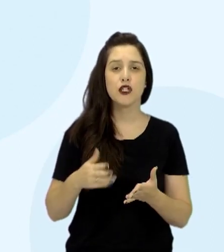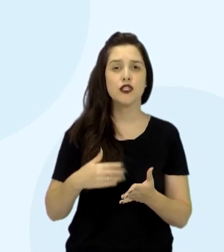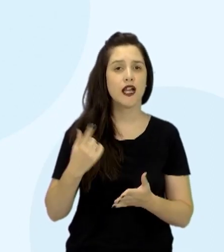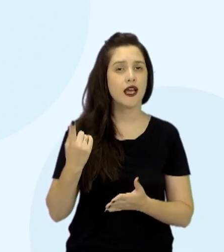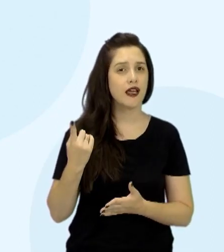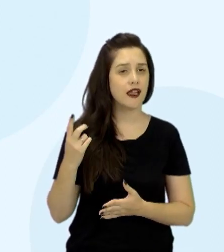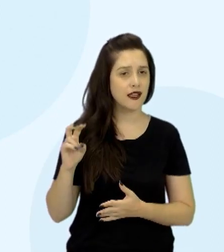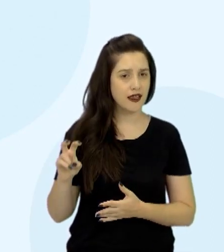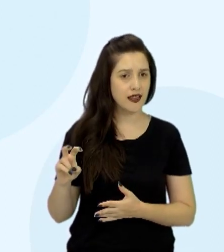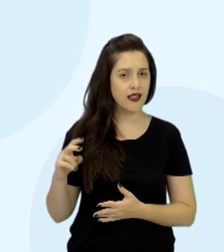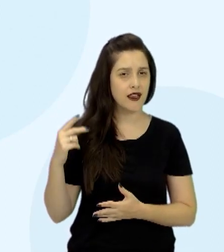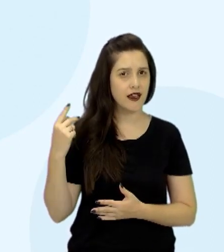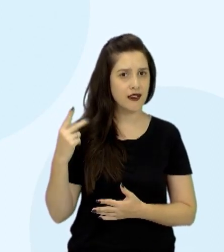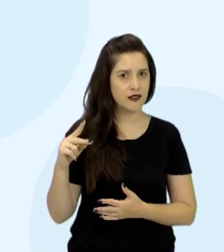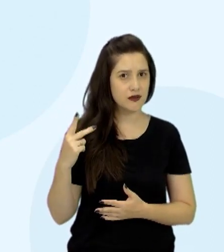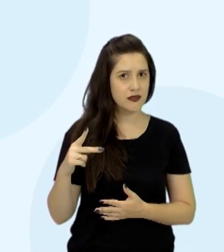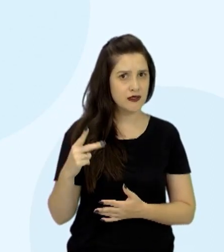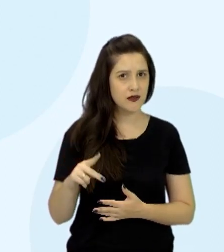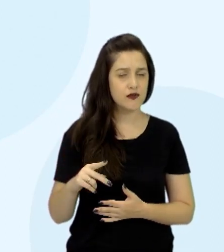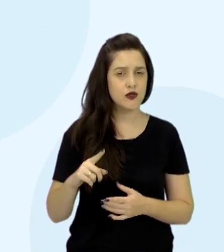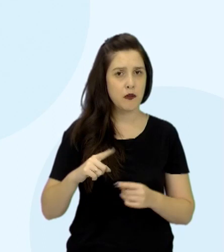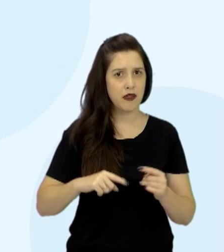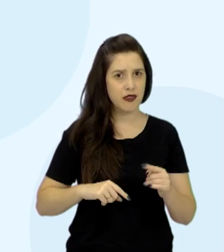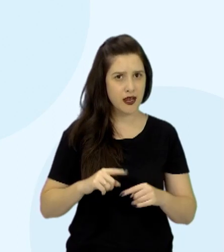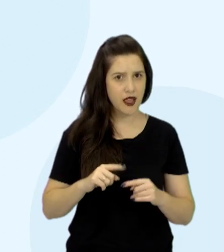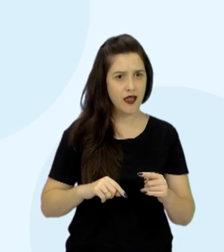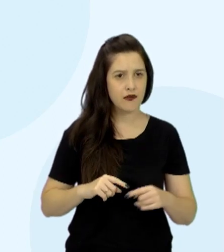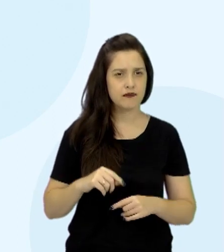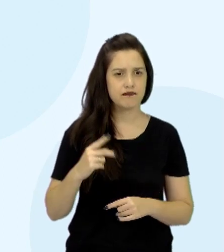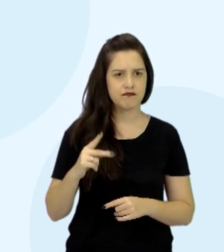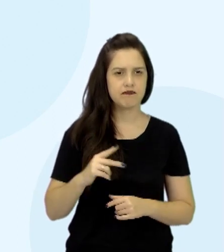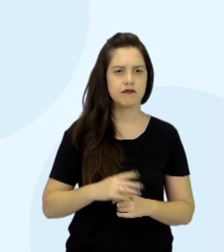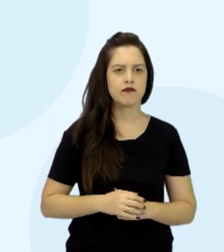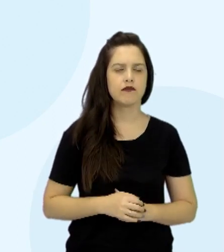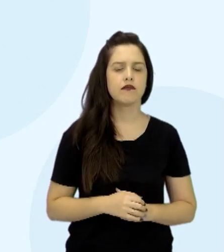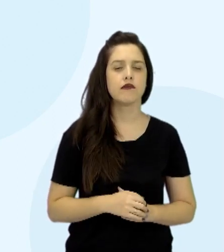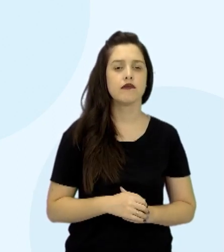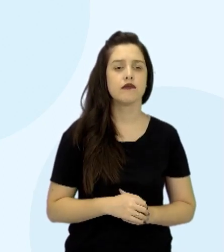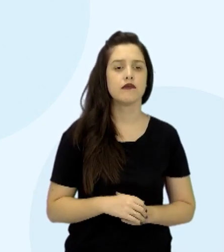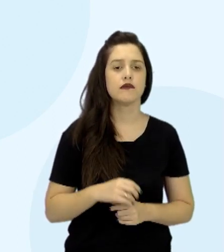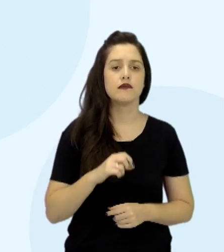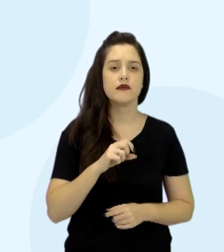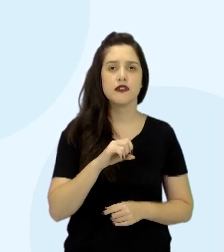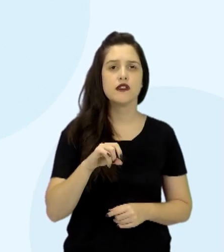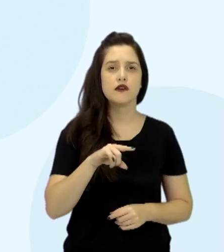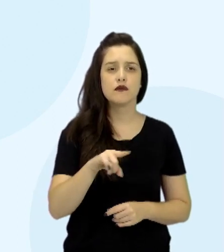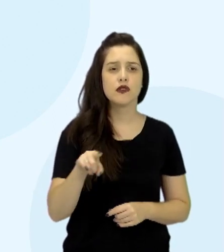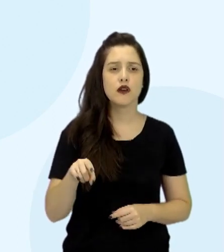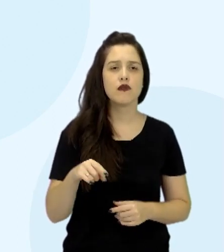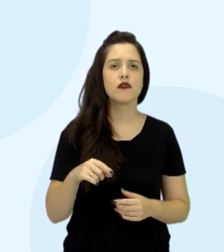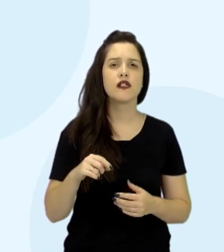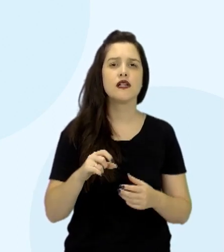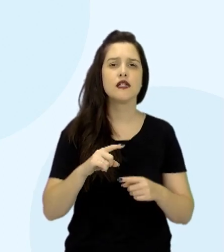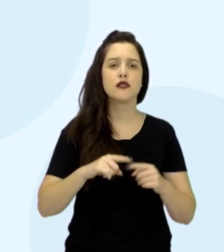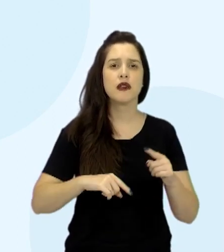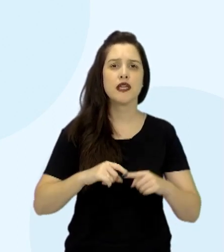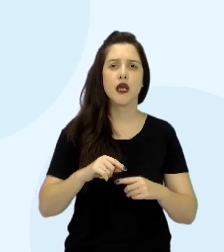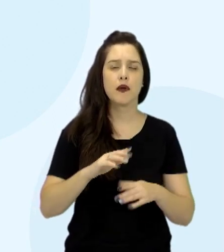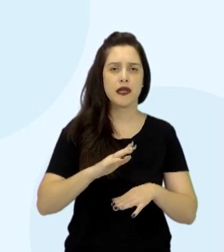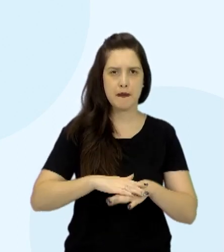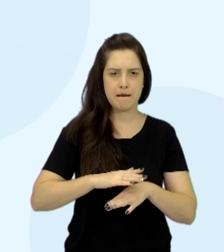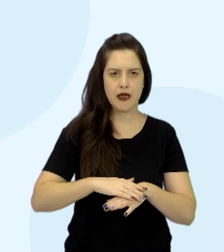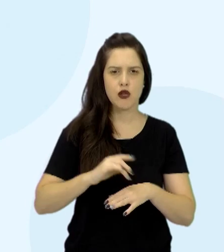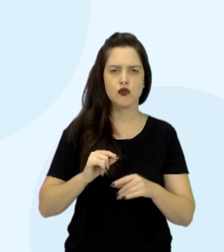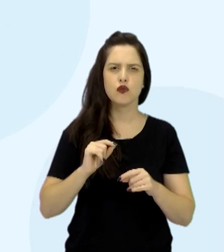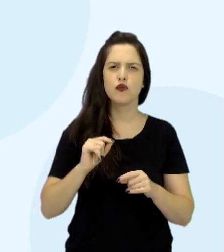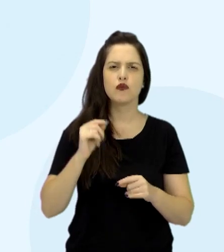15 do seu material aí. Então, ó, se vocês estão com o material em mãos, vocês